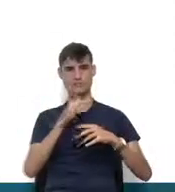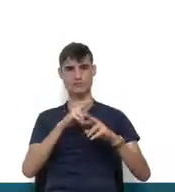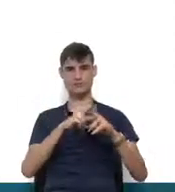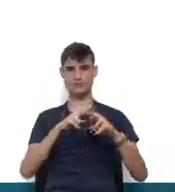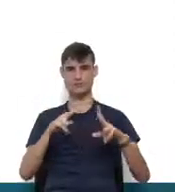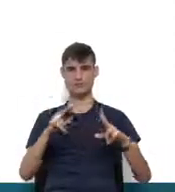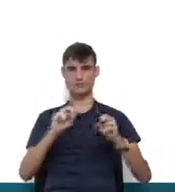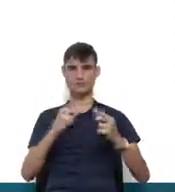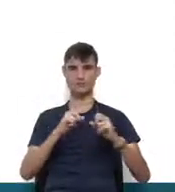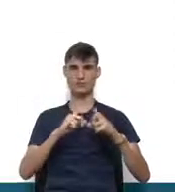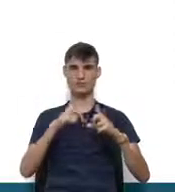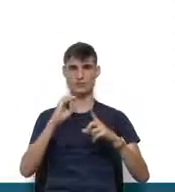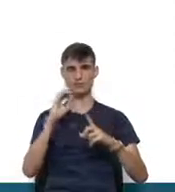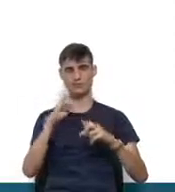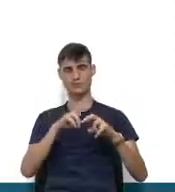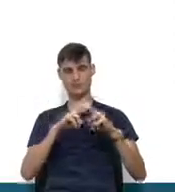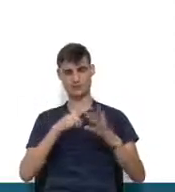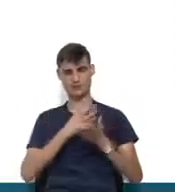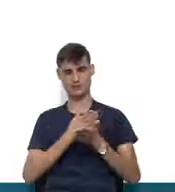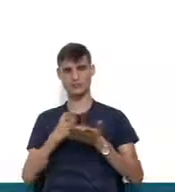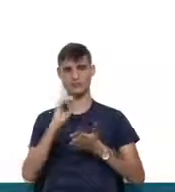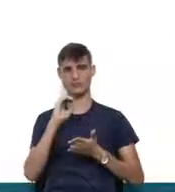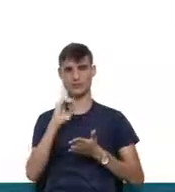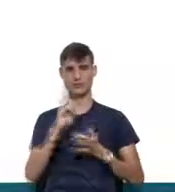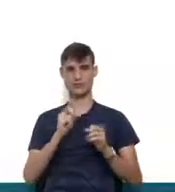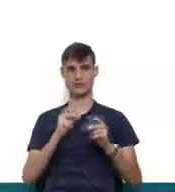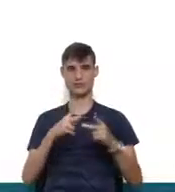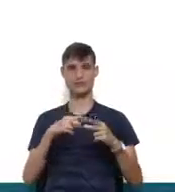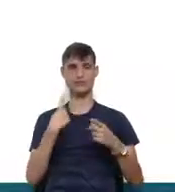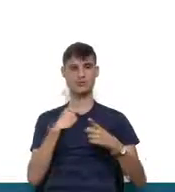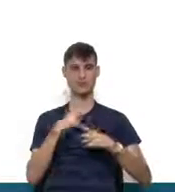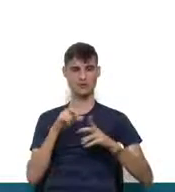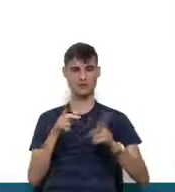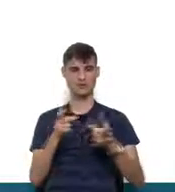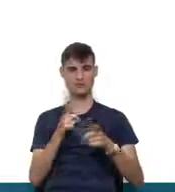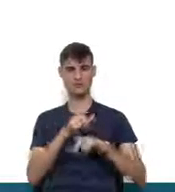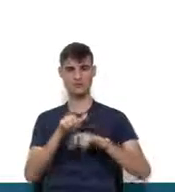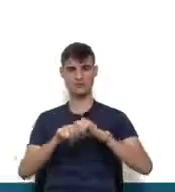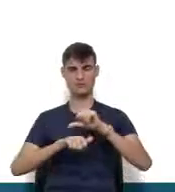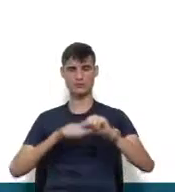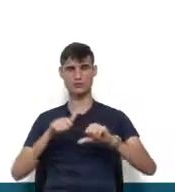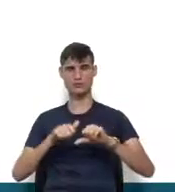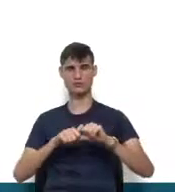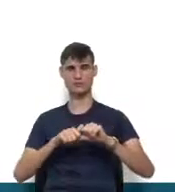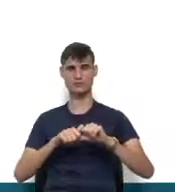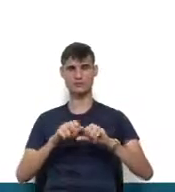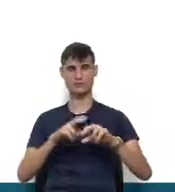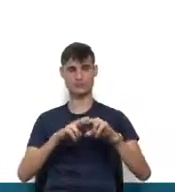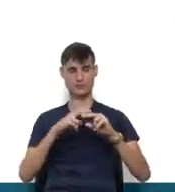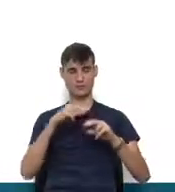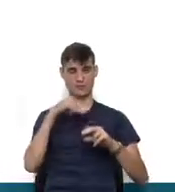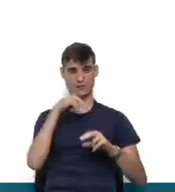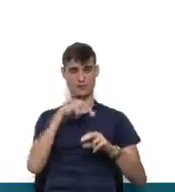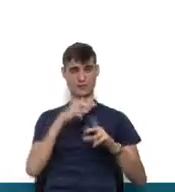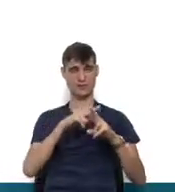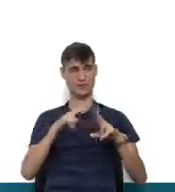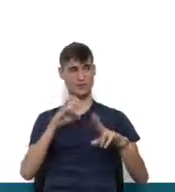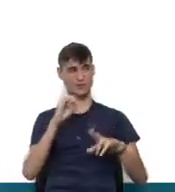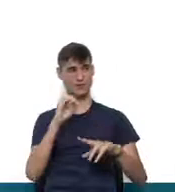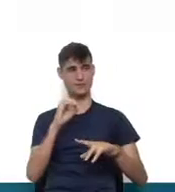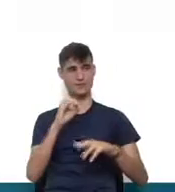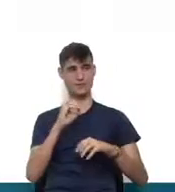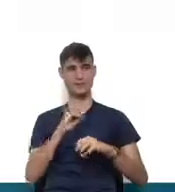a 0, por isso que a gente parte aí de 0, tá? Então, a gente faz essa substituição. Então, para n igual a